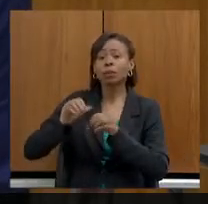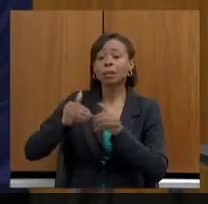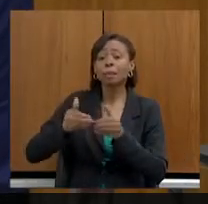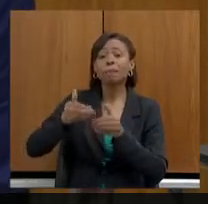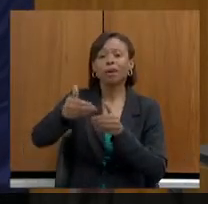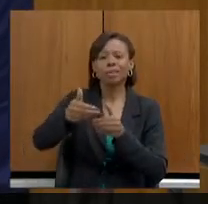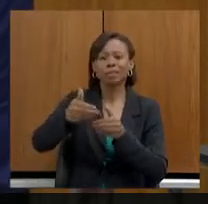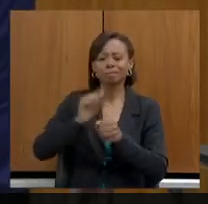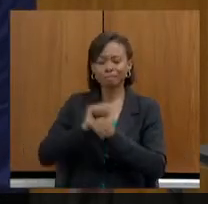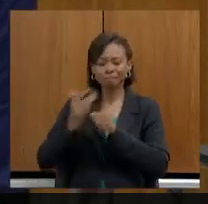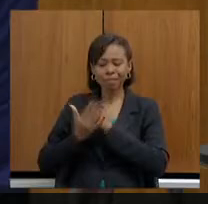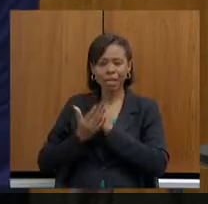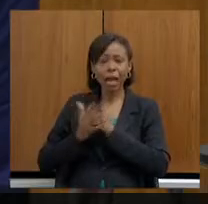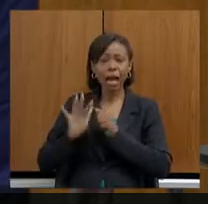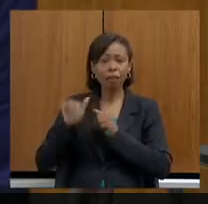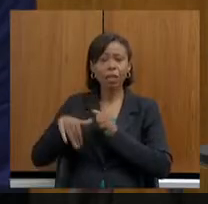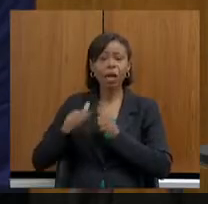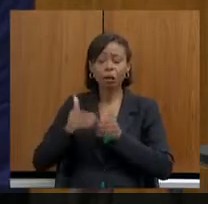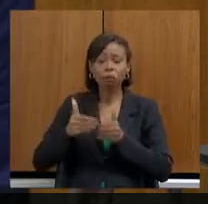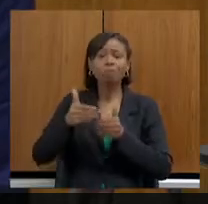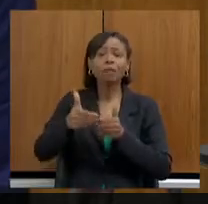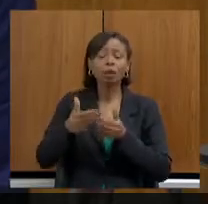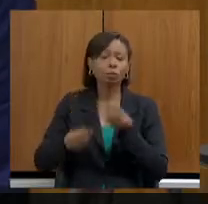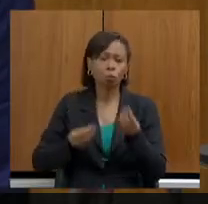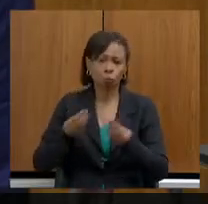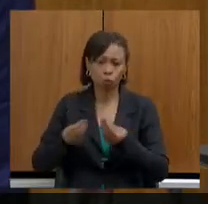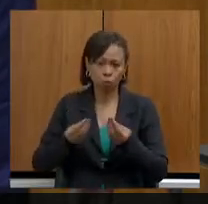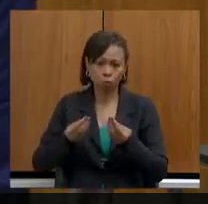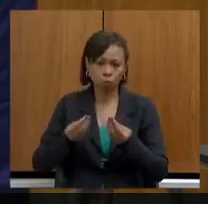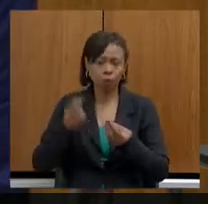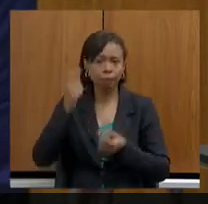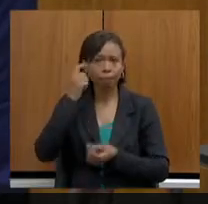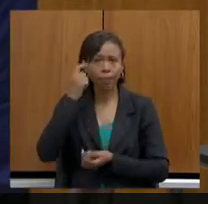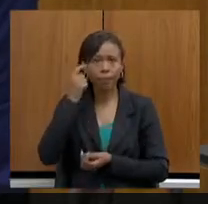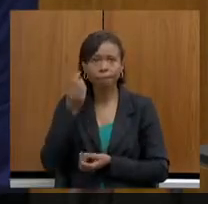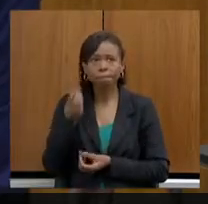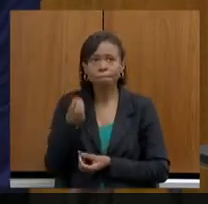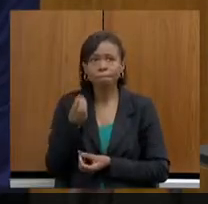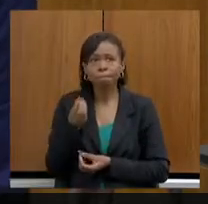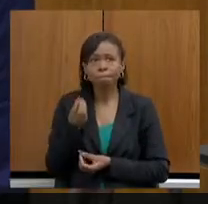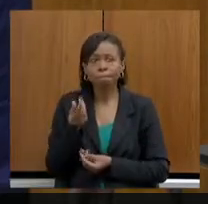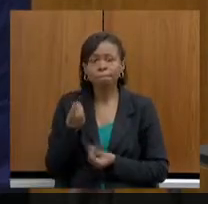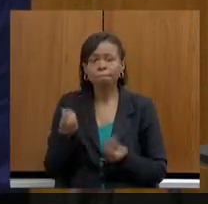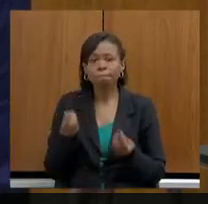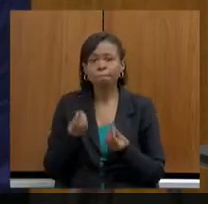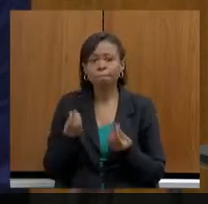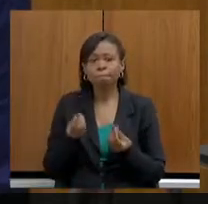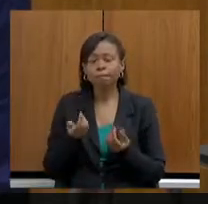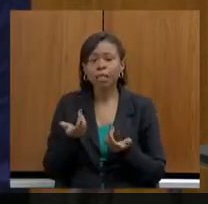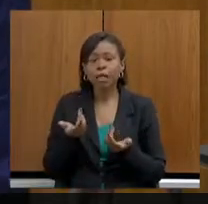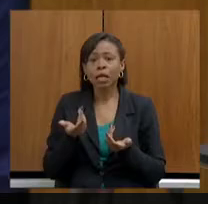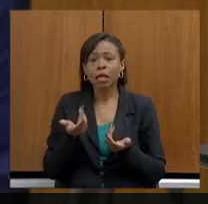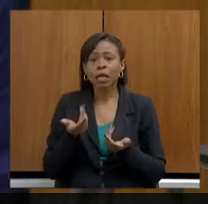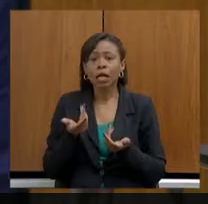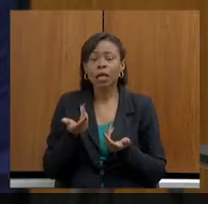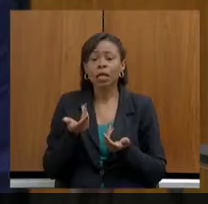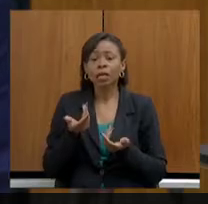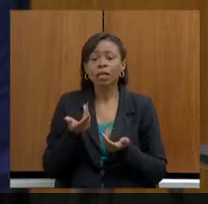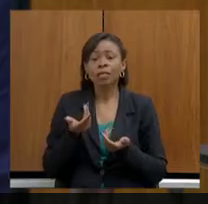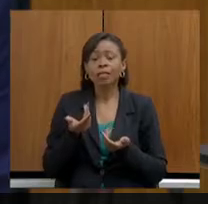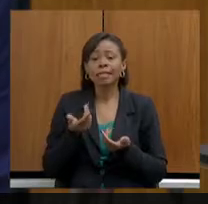a pensar em Como minimizar Minimizar essa lacuna da de